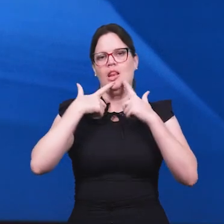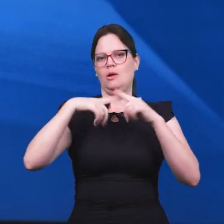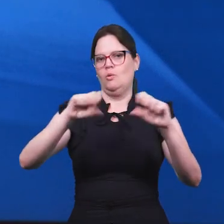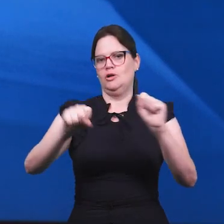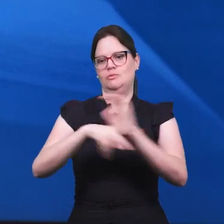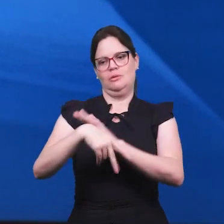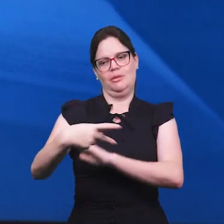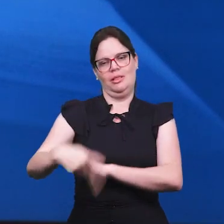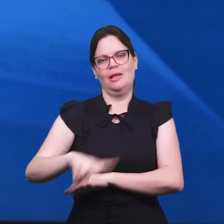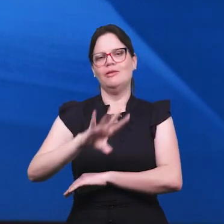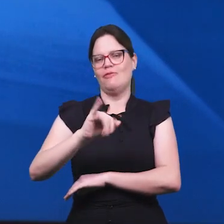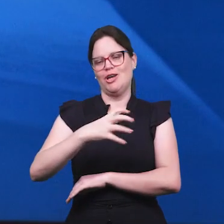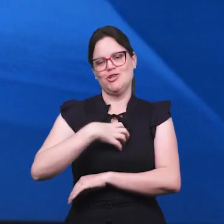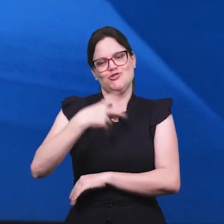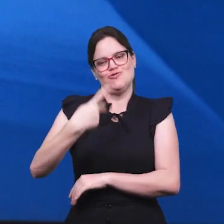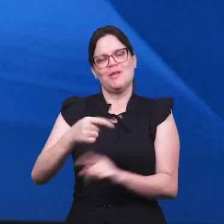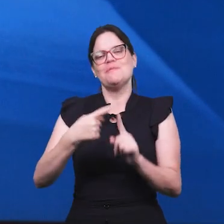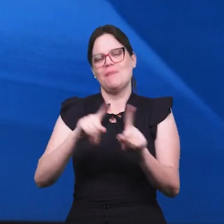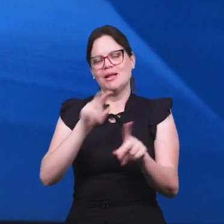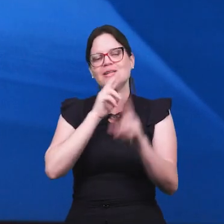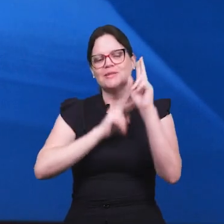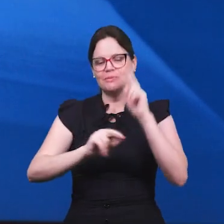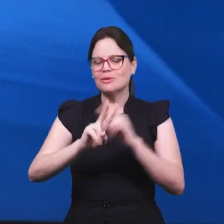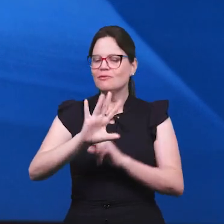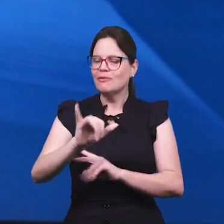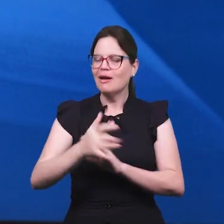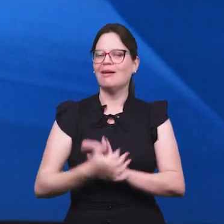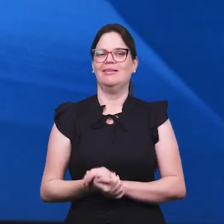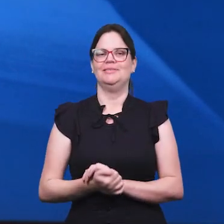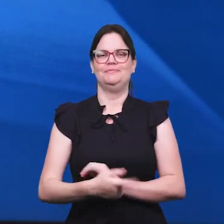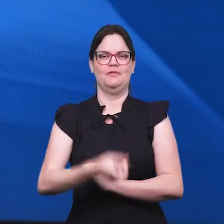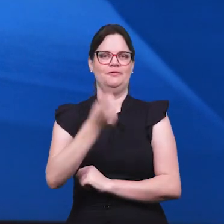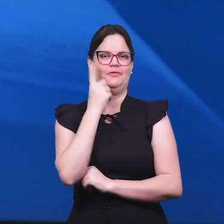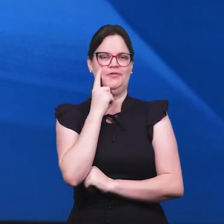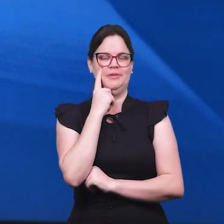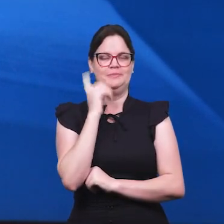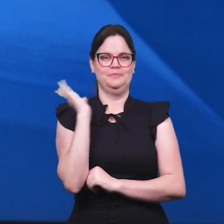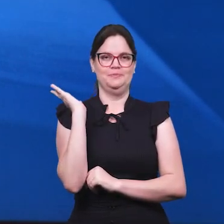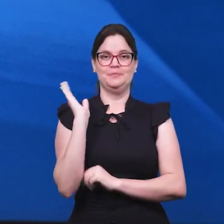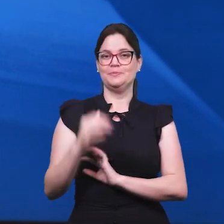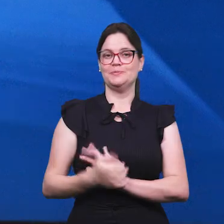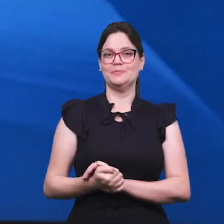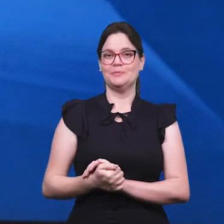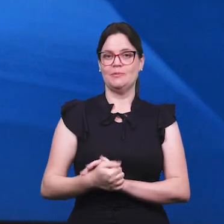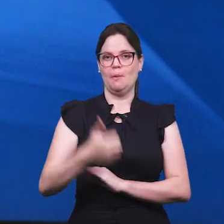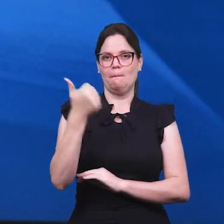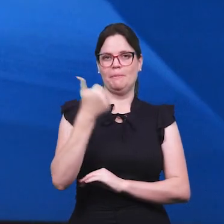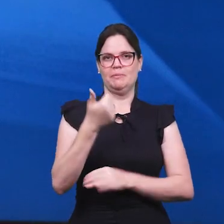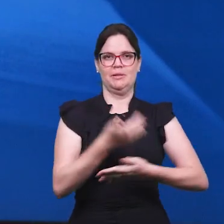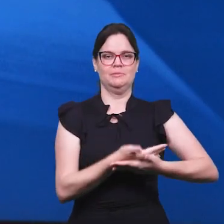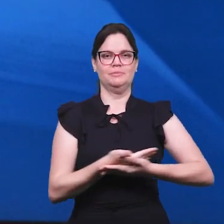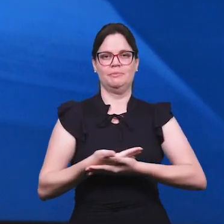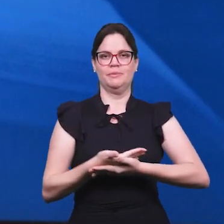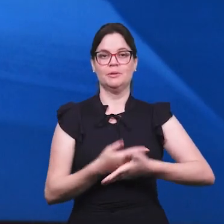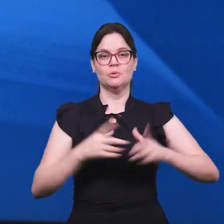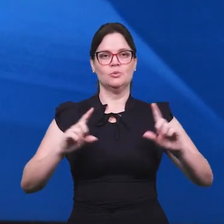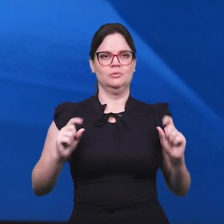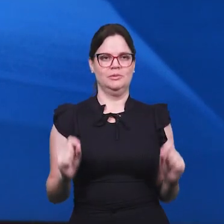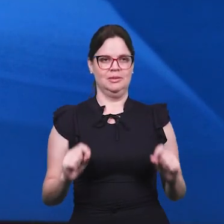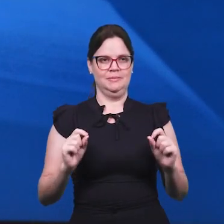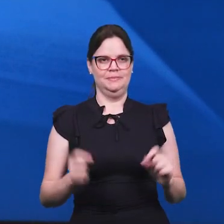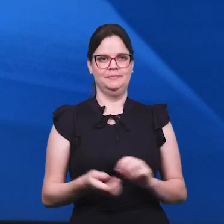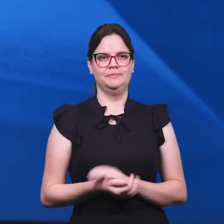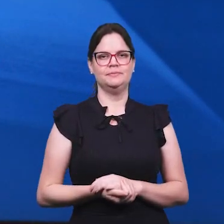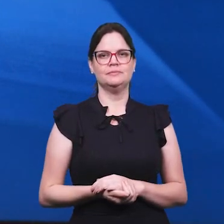na linguagem deles a resposta da Escola Bíblica Dominical. E nós temos, por exemplo, aqui, o primeiro bebê